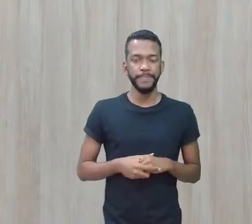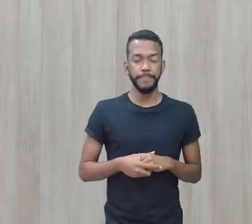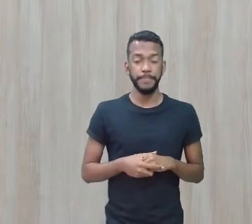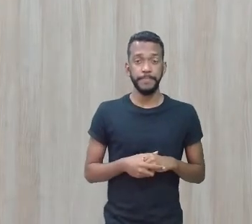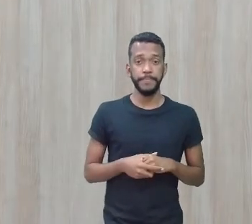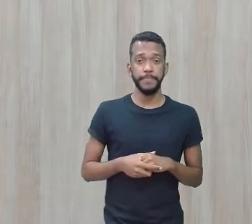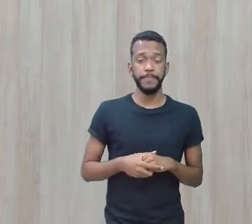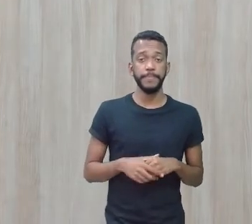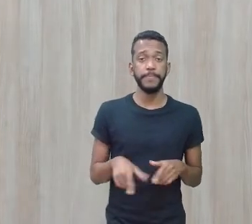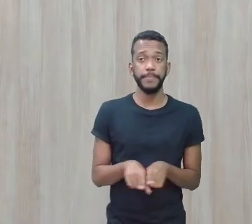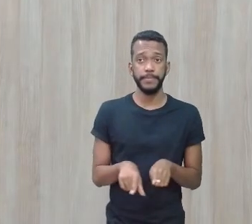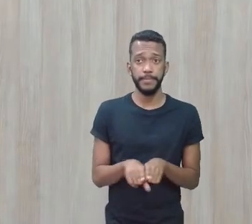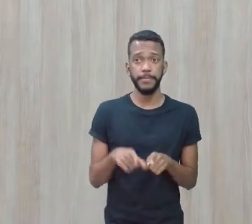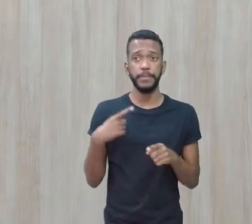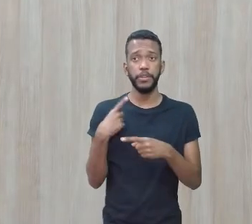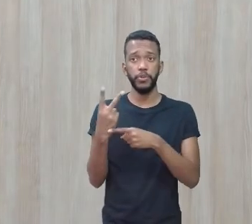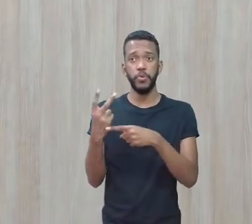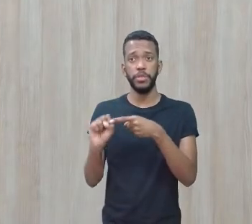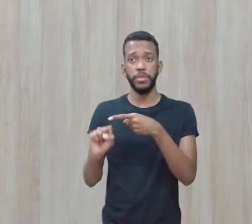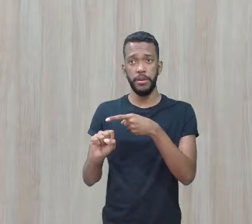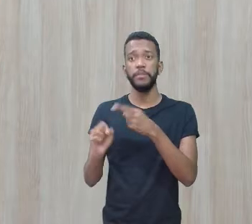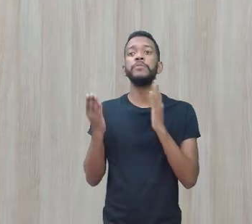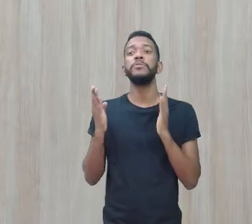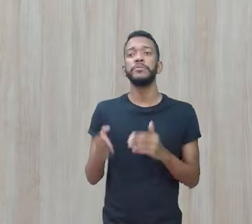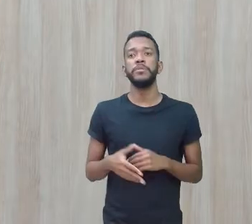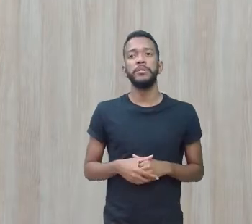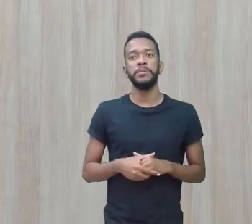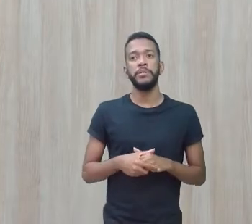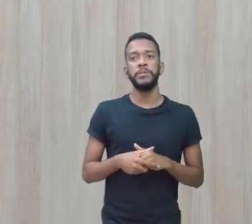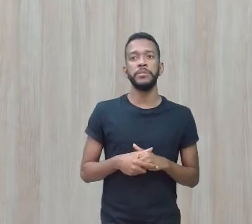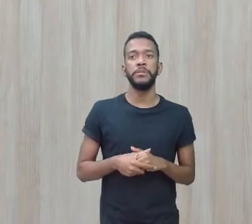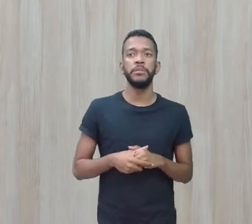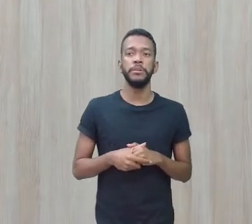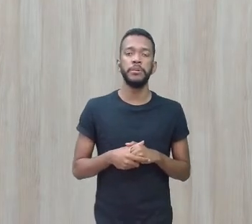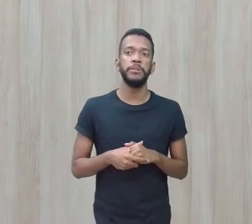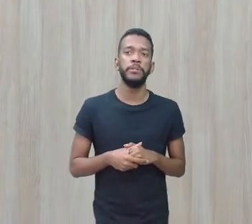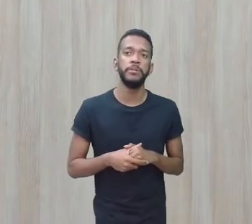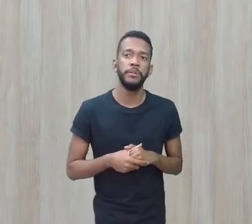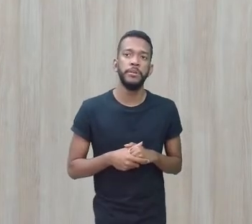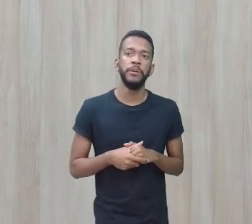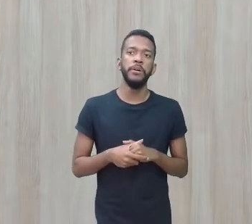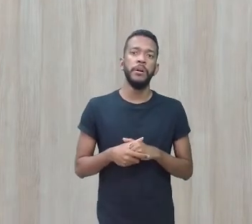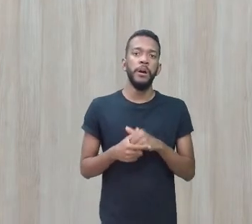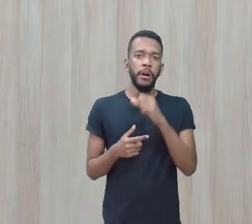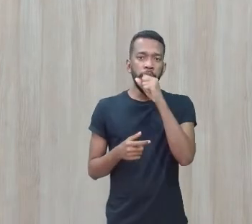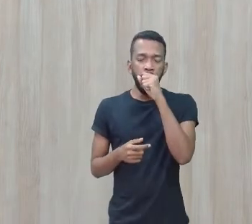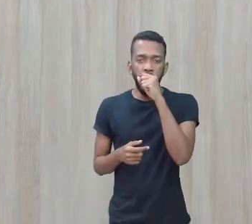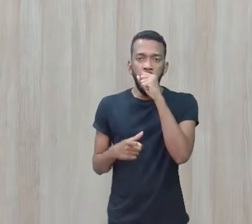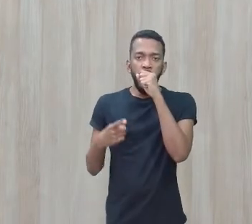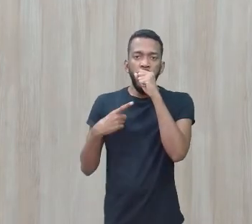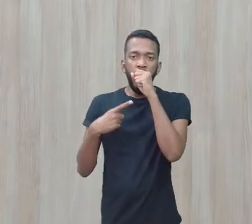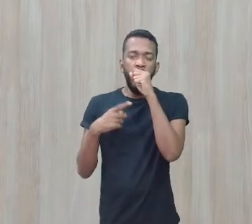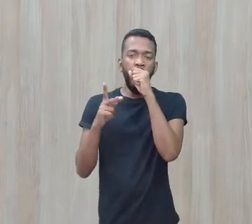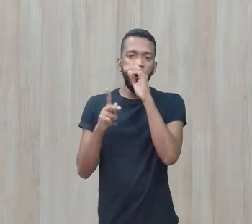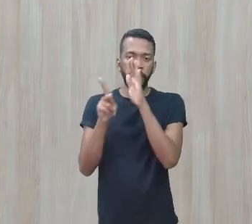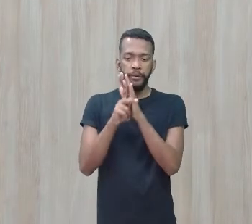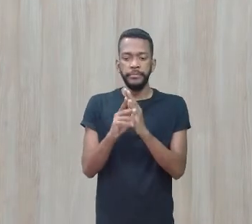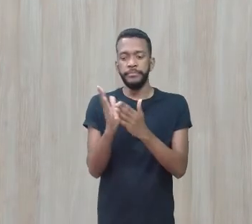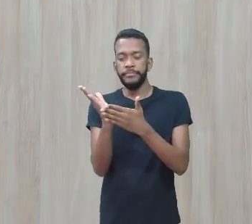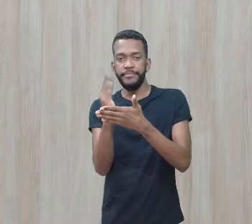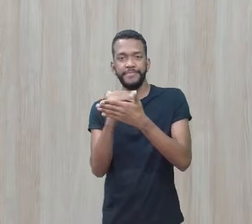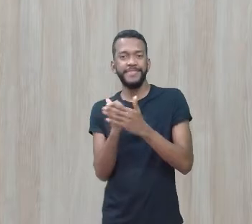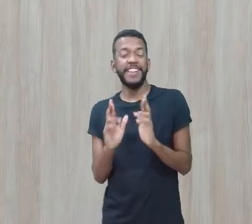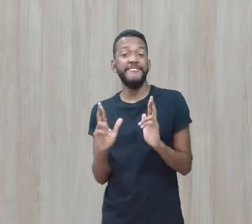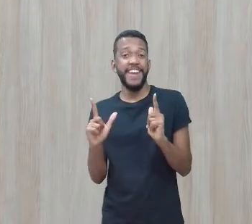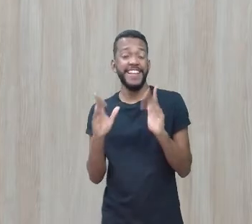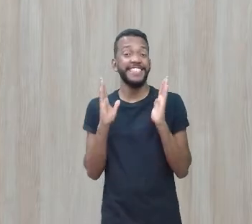caso, eu tenho 2/8, que aí aparece como fração diferente das outras, né? Então, mesmo que a gente ainda não